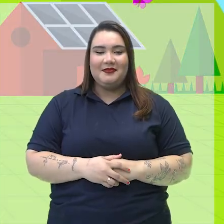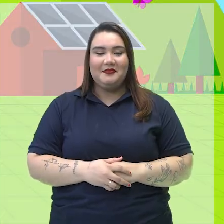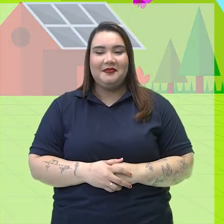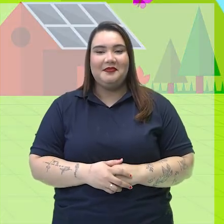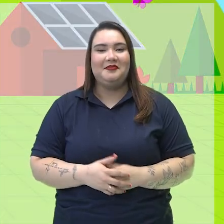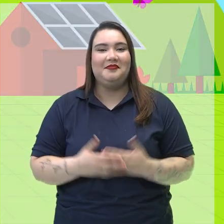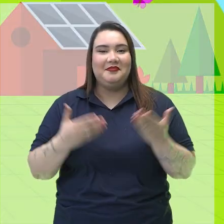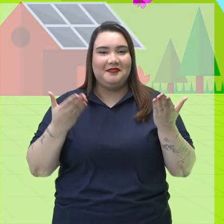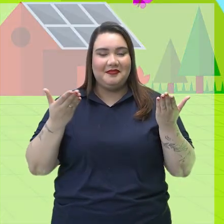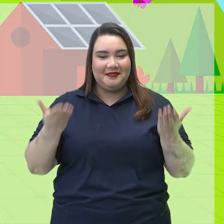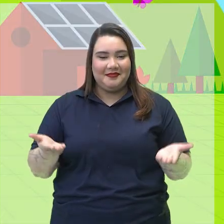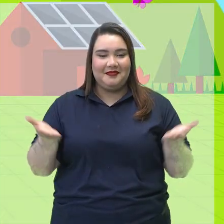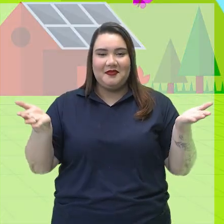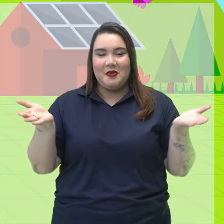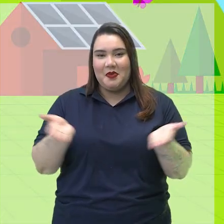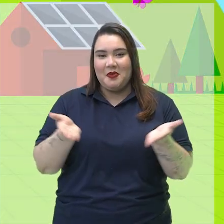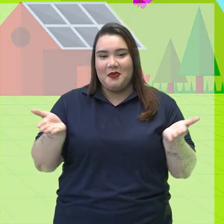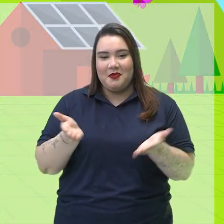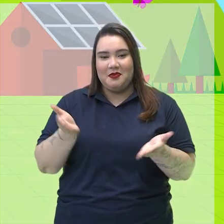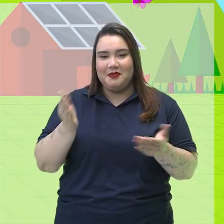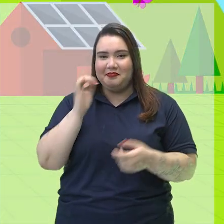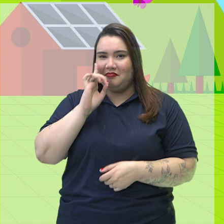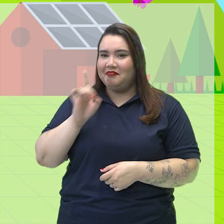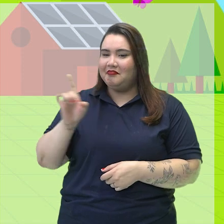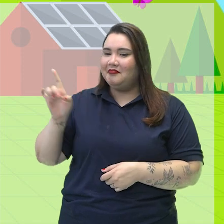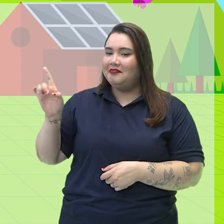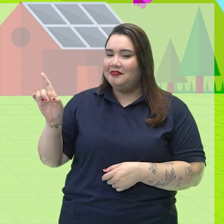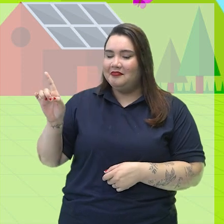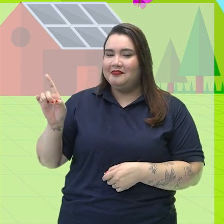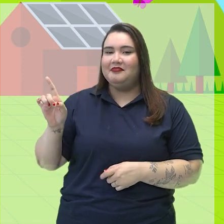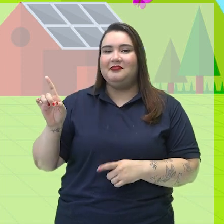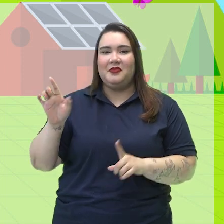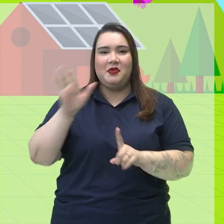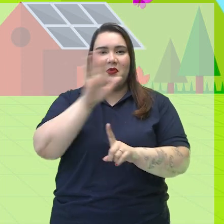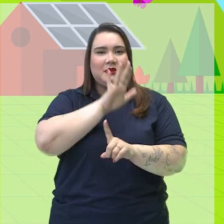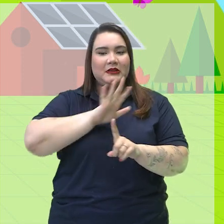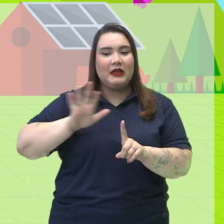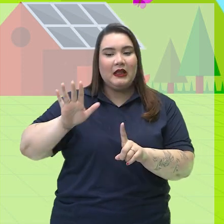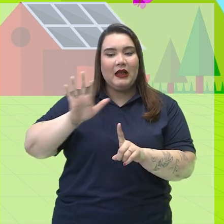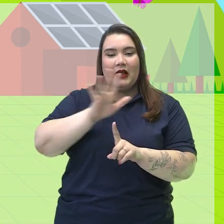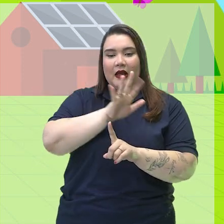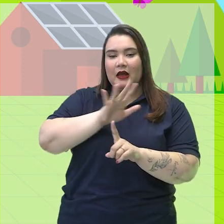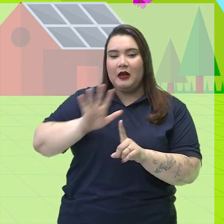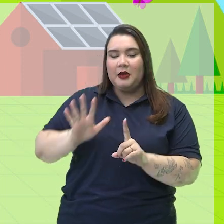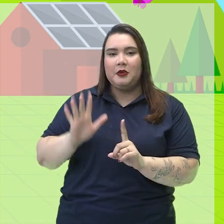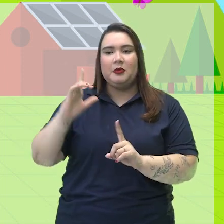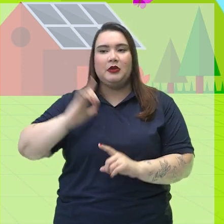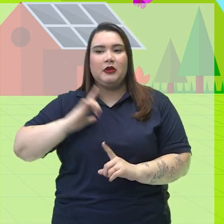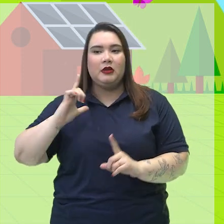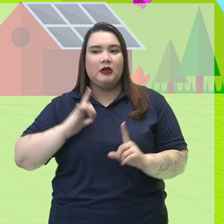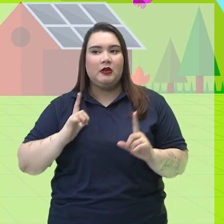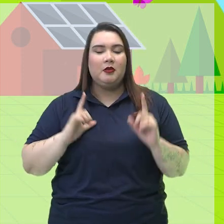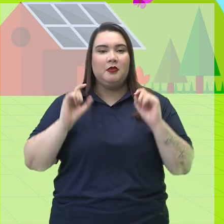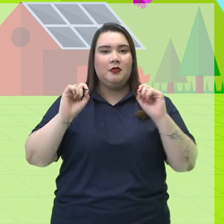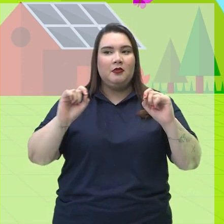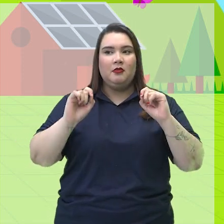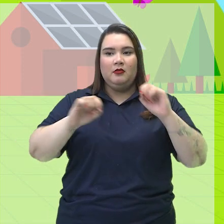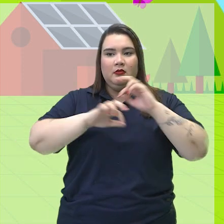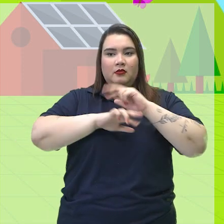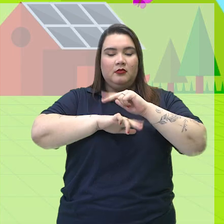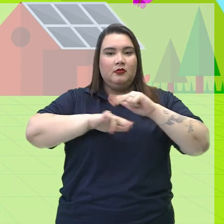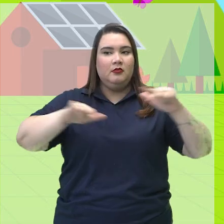Muito bem, queridos estudantes, veja só, no nosso cenário aqui muito legal, né? Nós temos aí